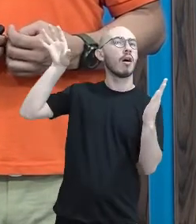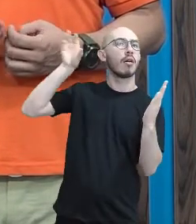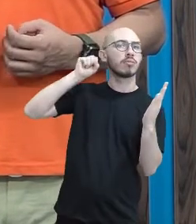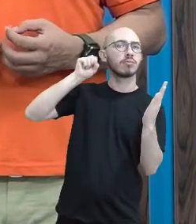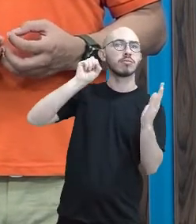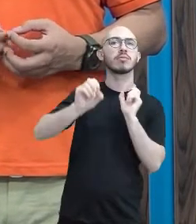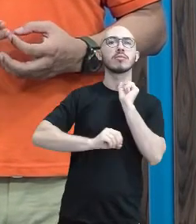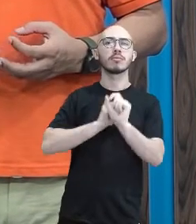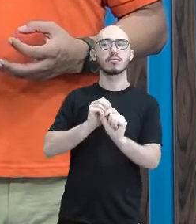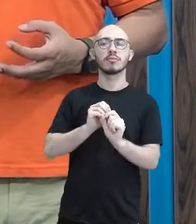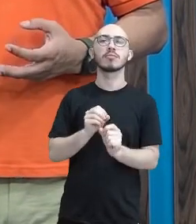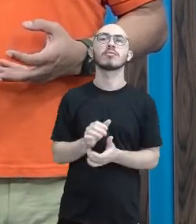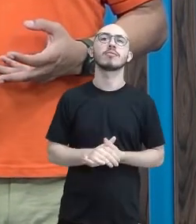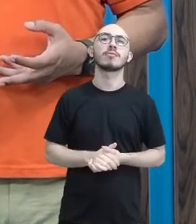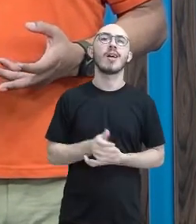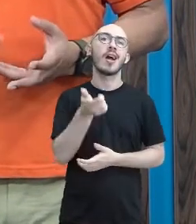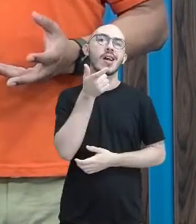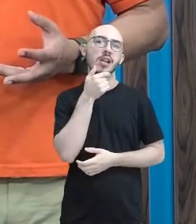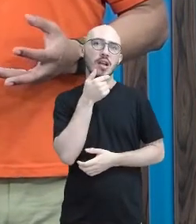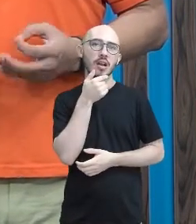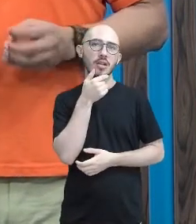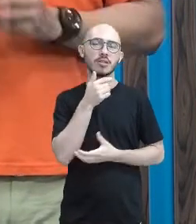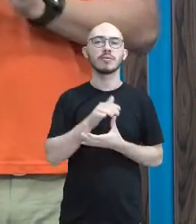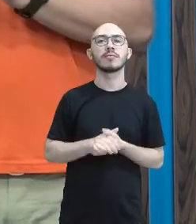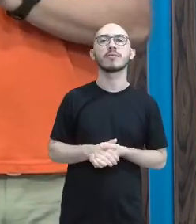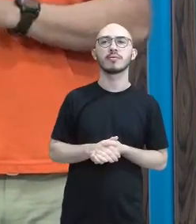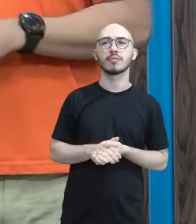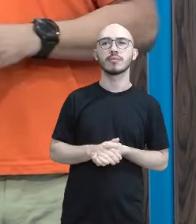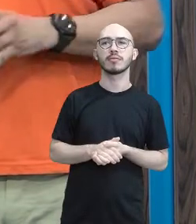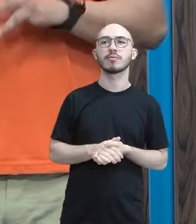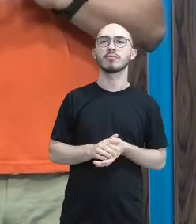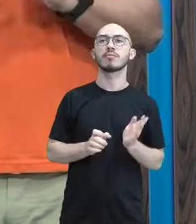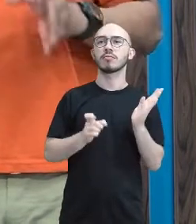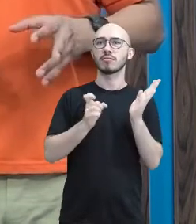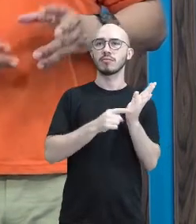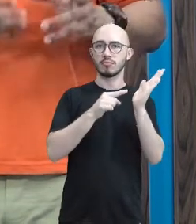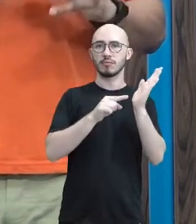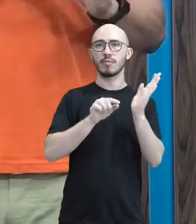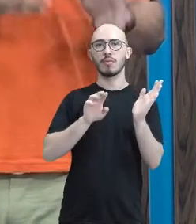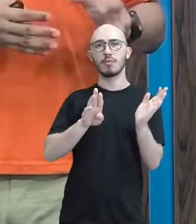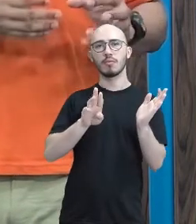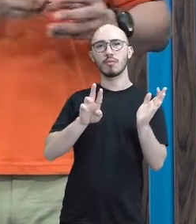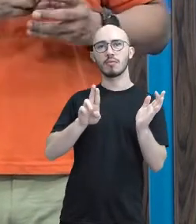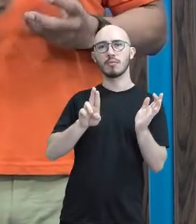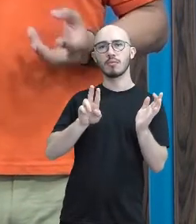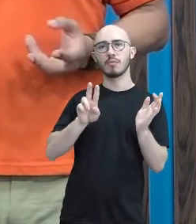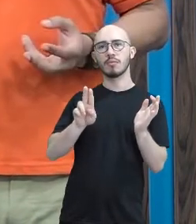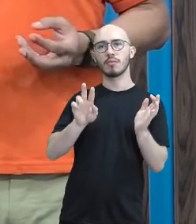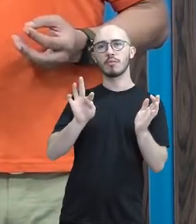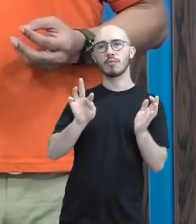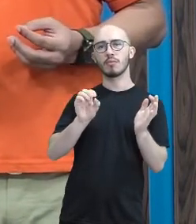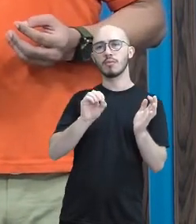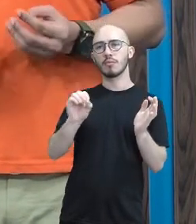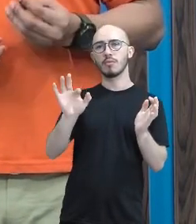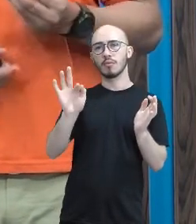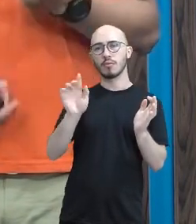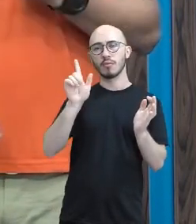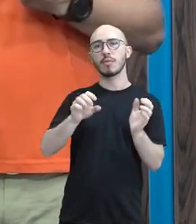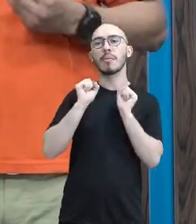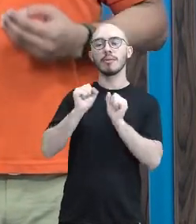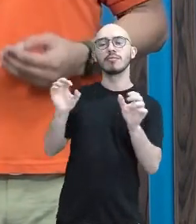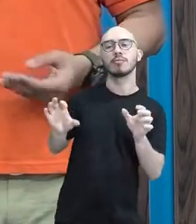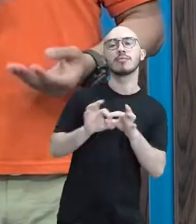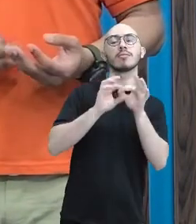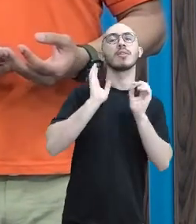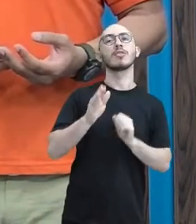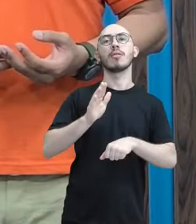the Bluetooth device is ready to pair. Ou seja, o dispositivo de Bluetooth está pronto para emparelhar. Ou seja, os comandos